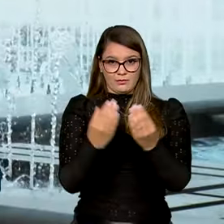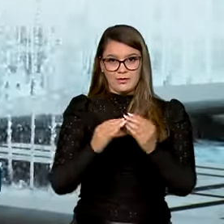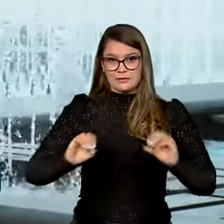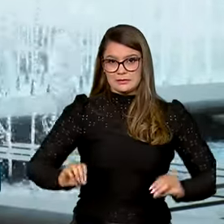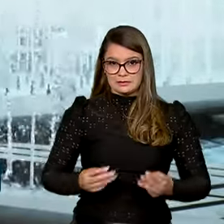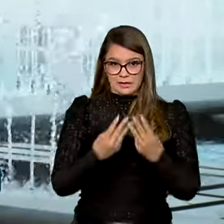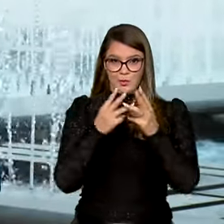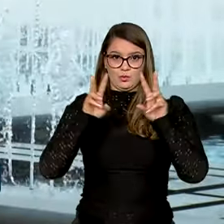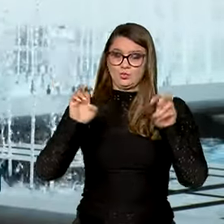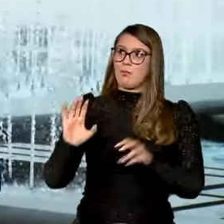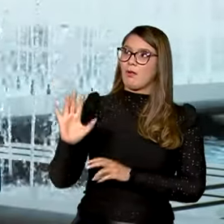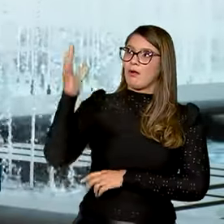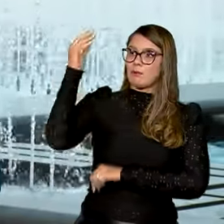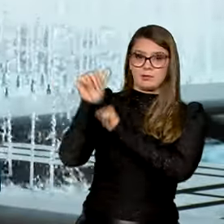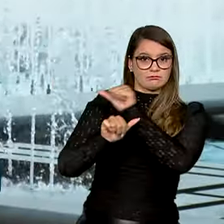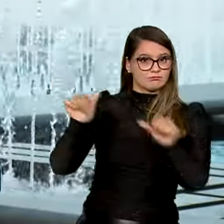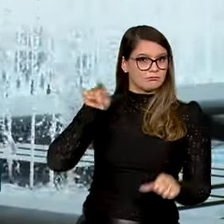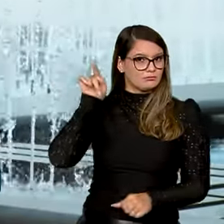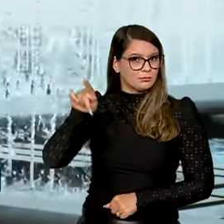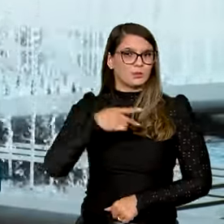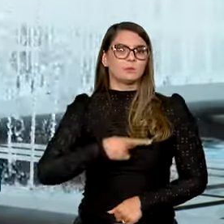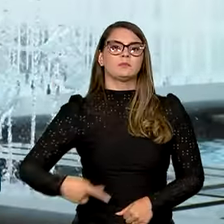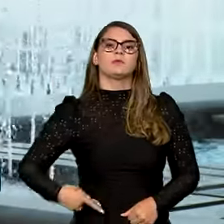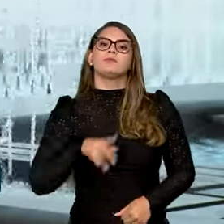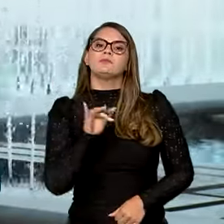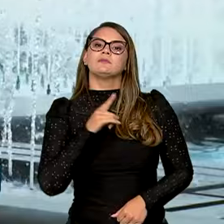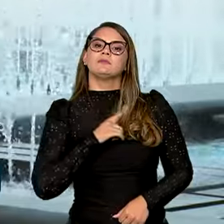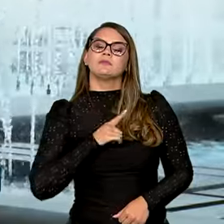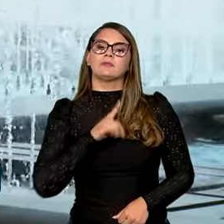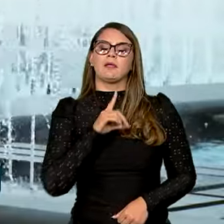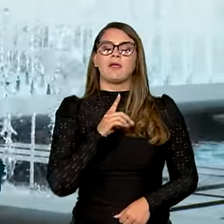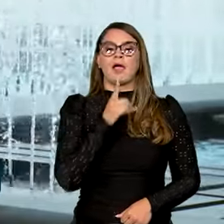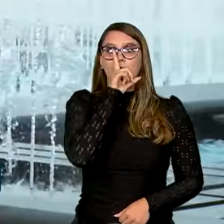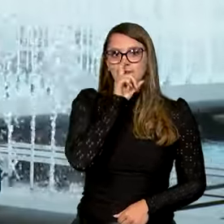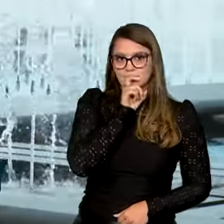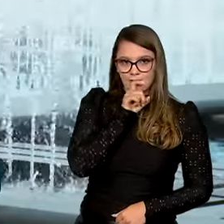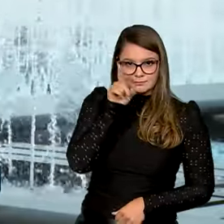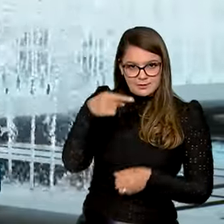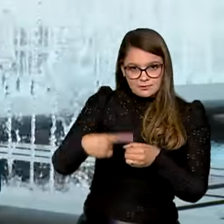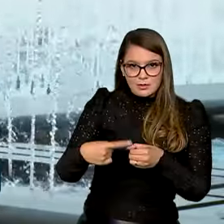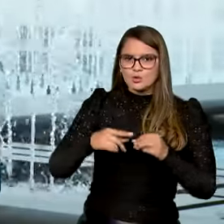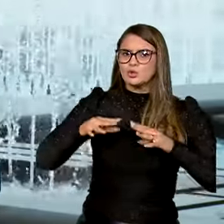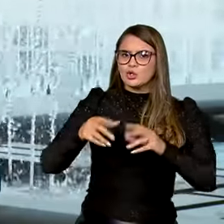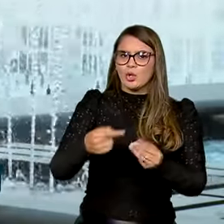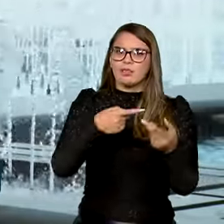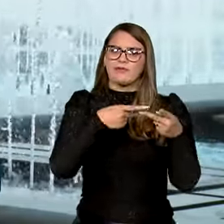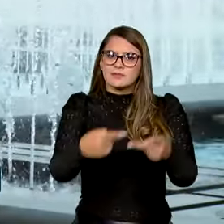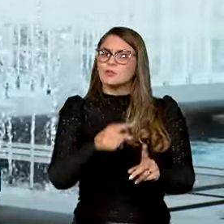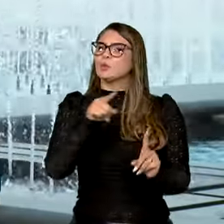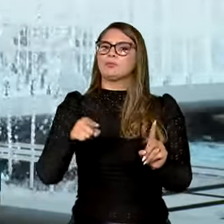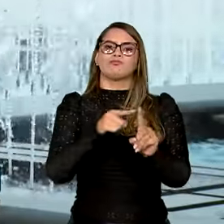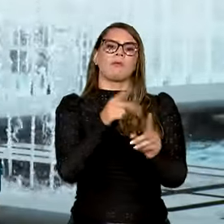Unidas sobre mudanças climáticas o presidente vai passar por no Qatar todas essas visitas com o mesmo